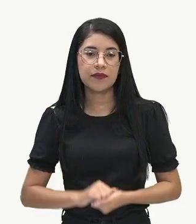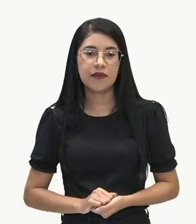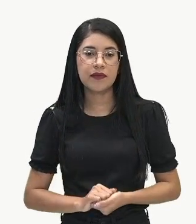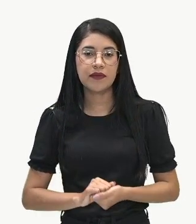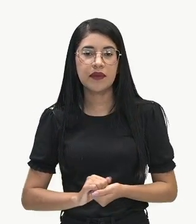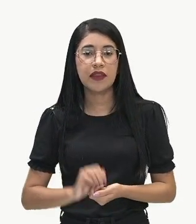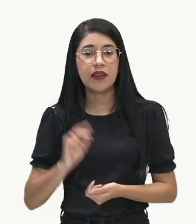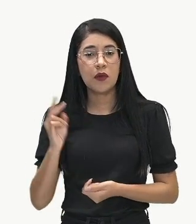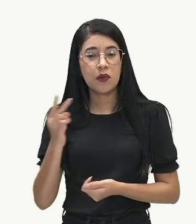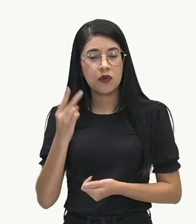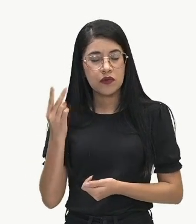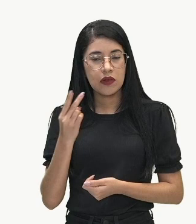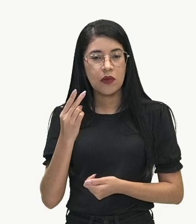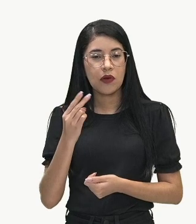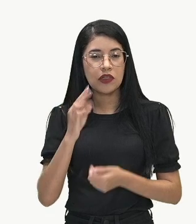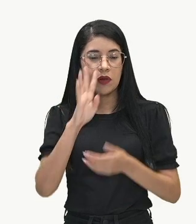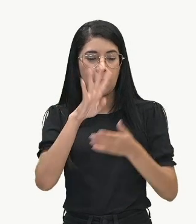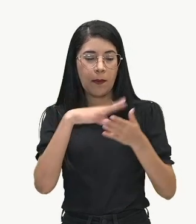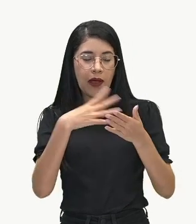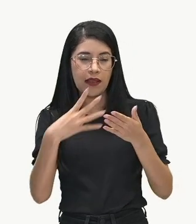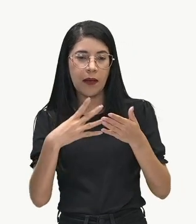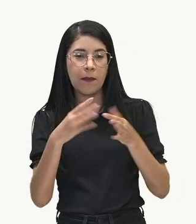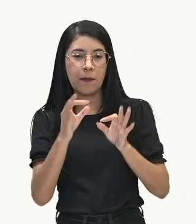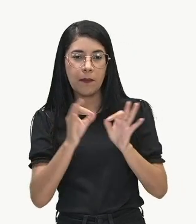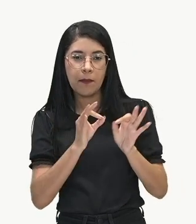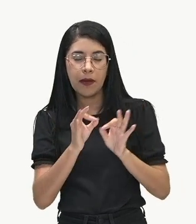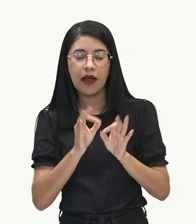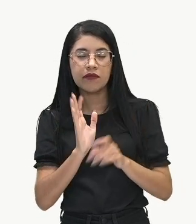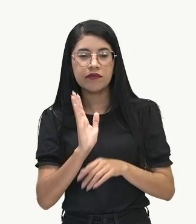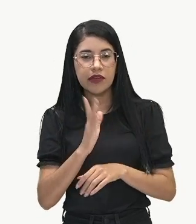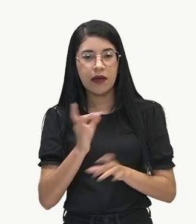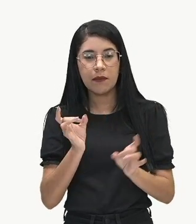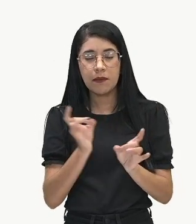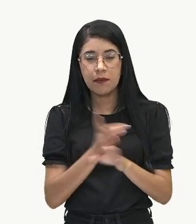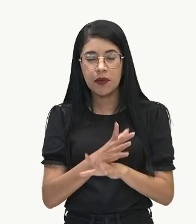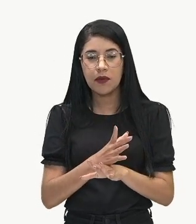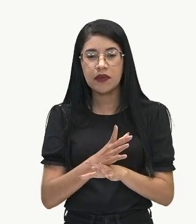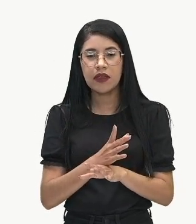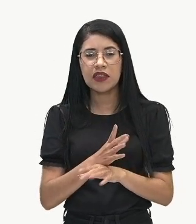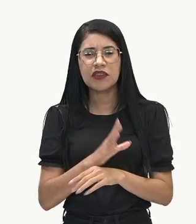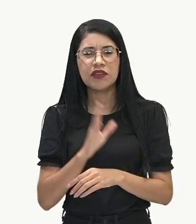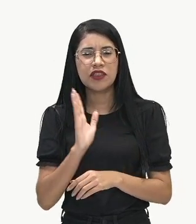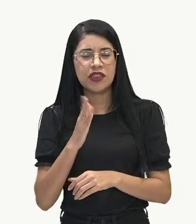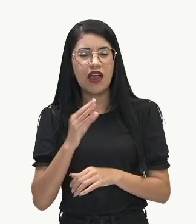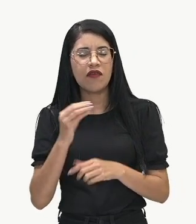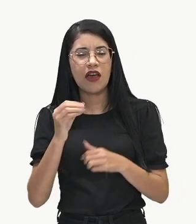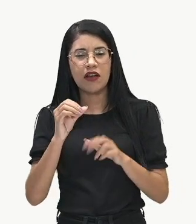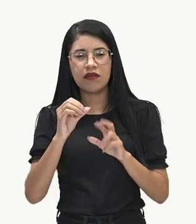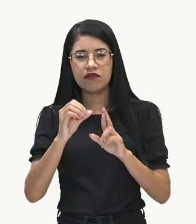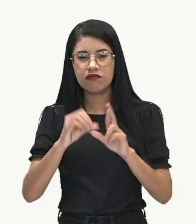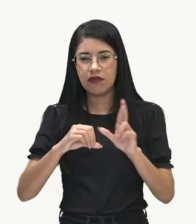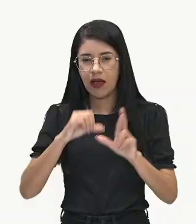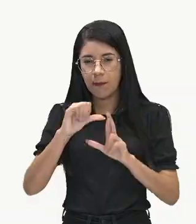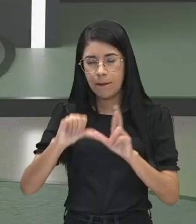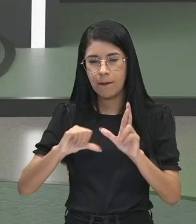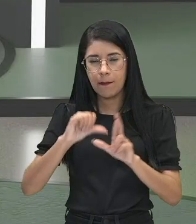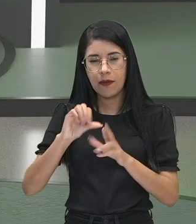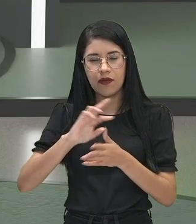já são tabelados, tá? Então, foram feitas várias reações químicas para montar essa tabela